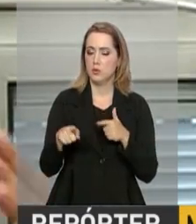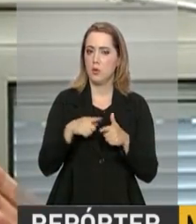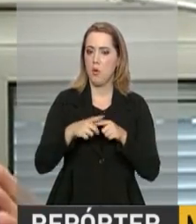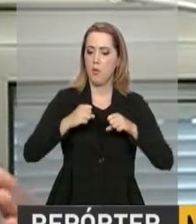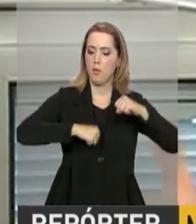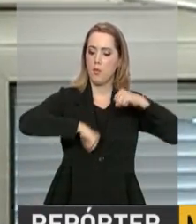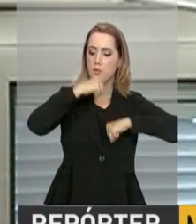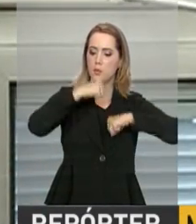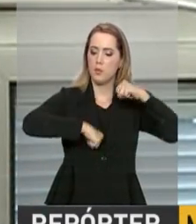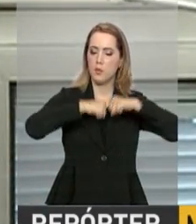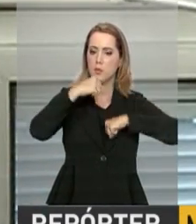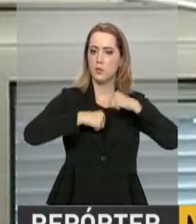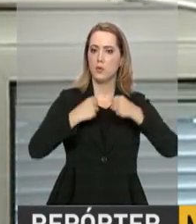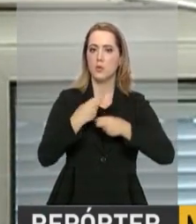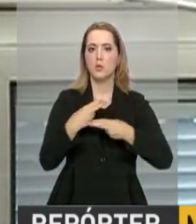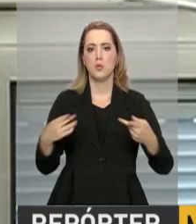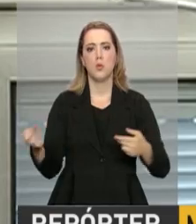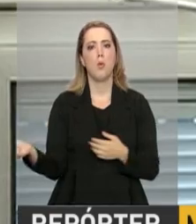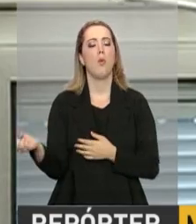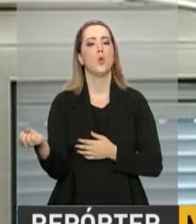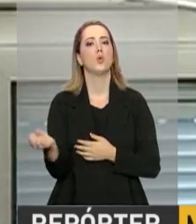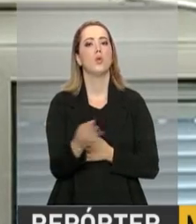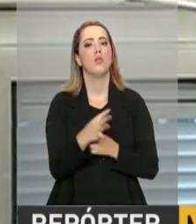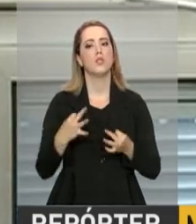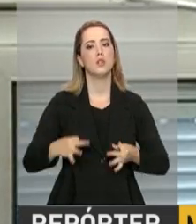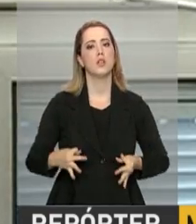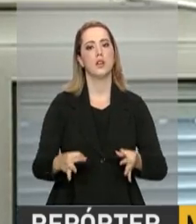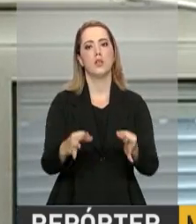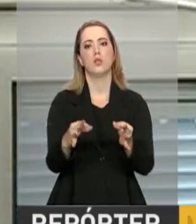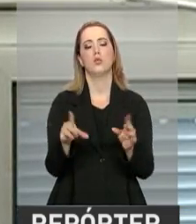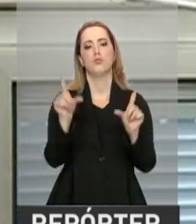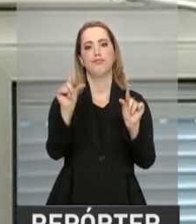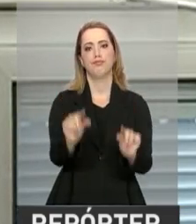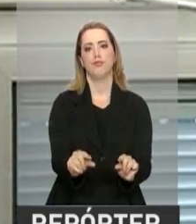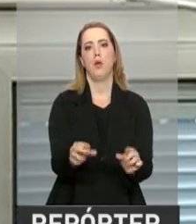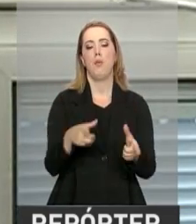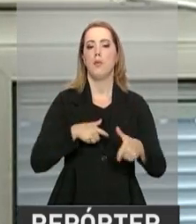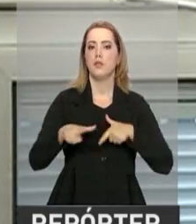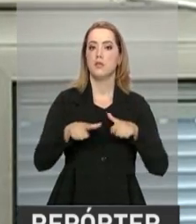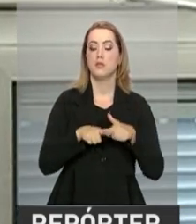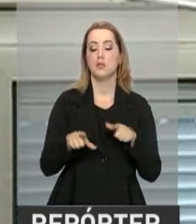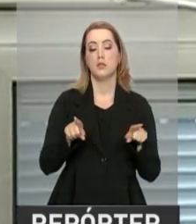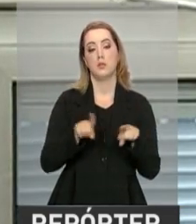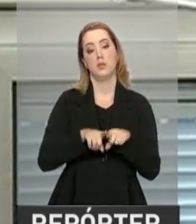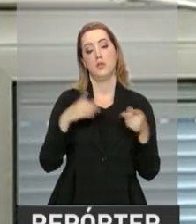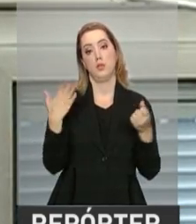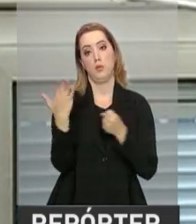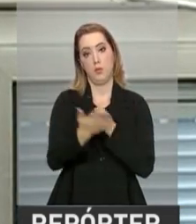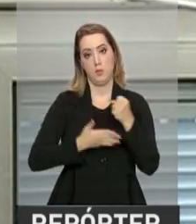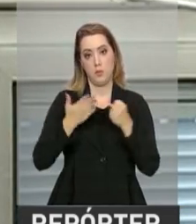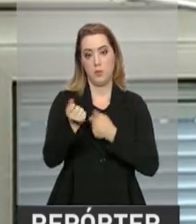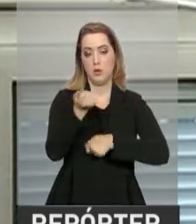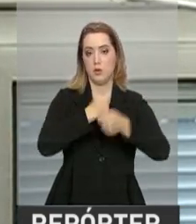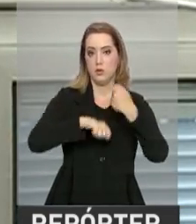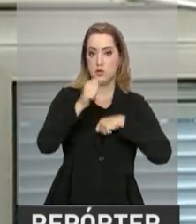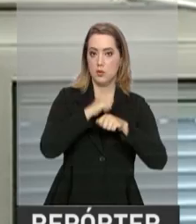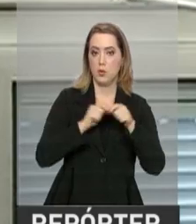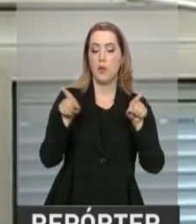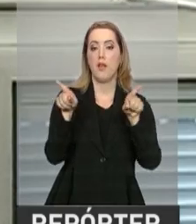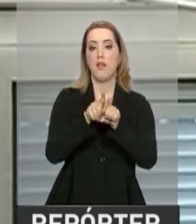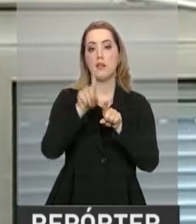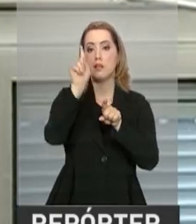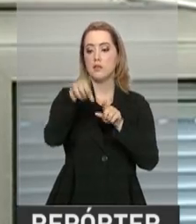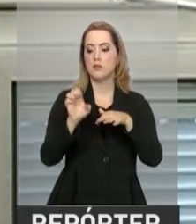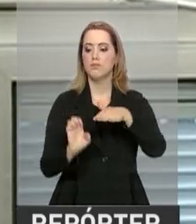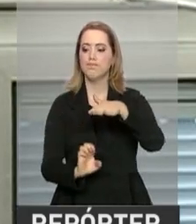quanto mais sofisticada menos empregadora é então a base da economia são essas micro pequenas e médias empresas o BNDS está